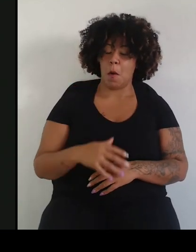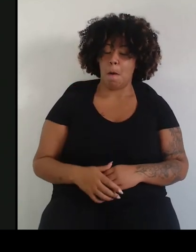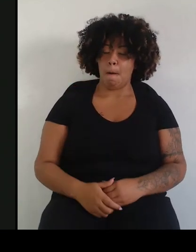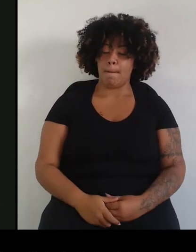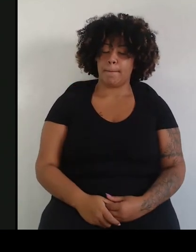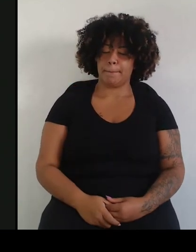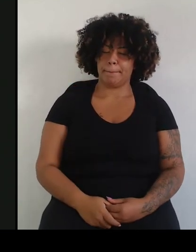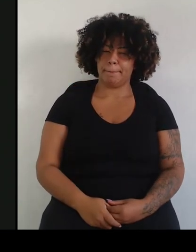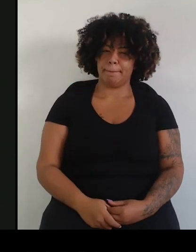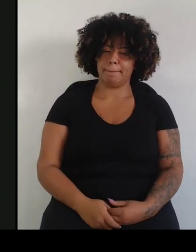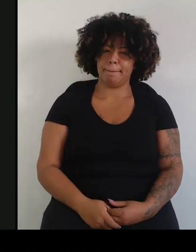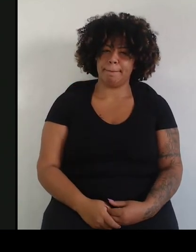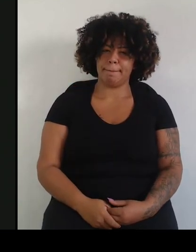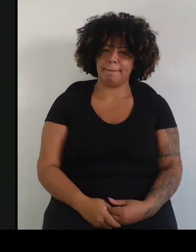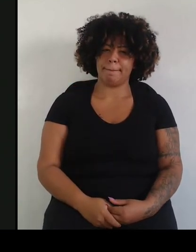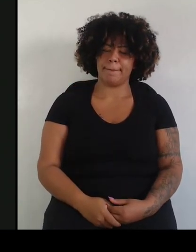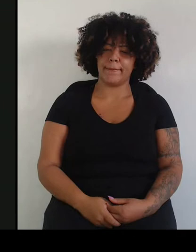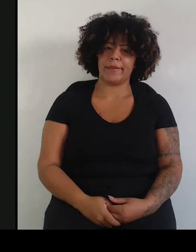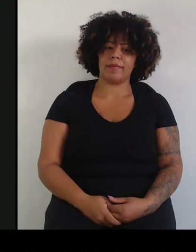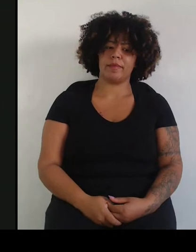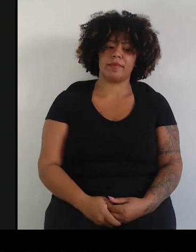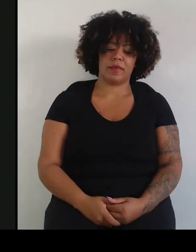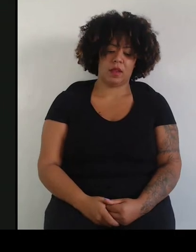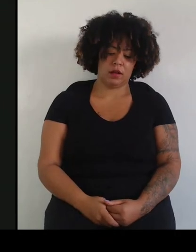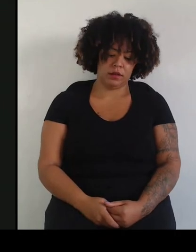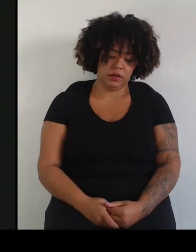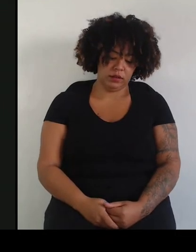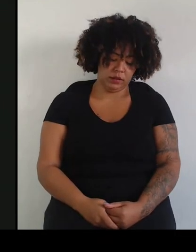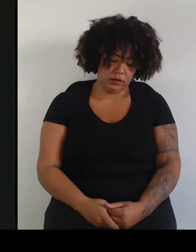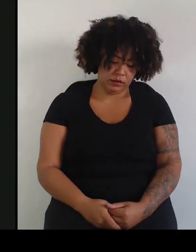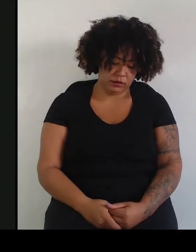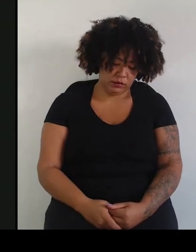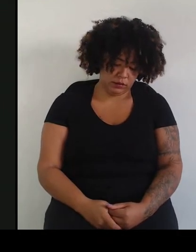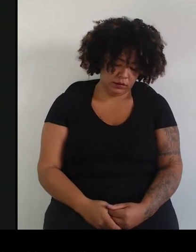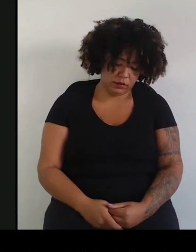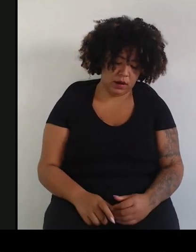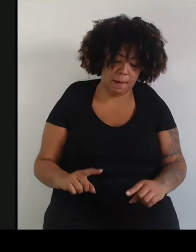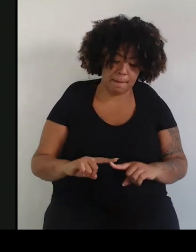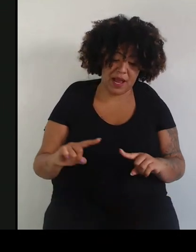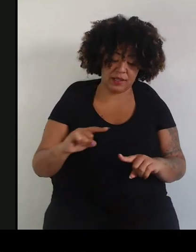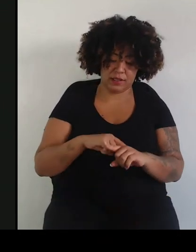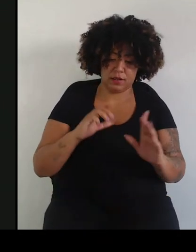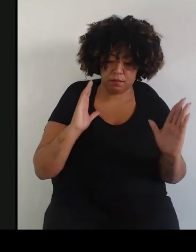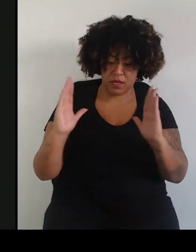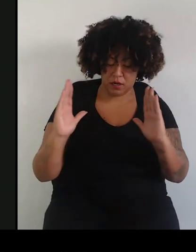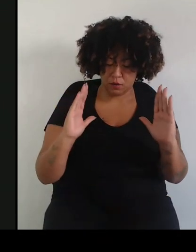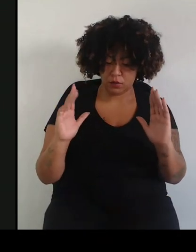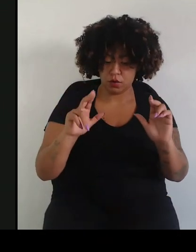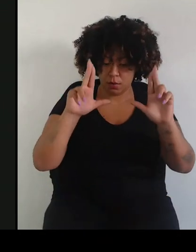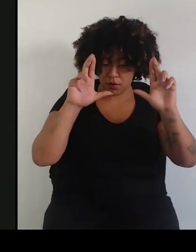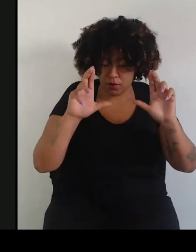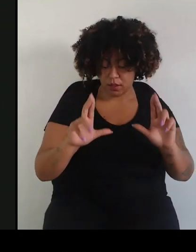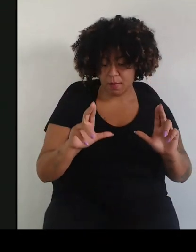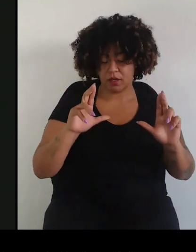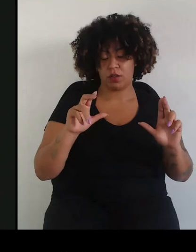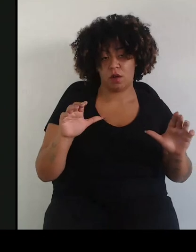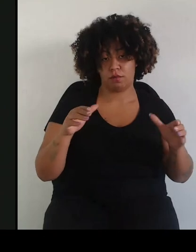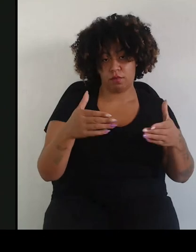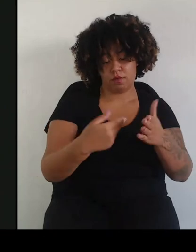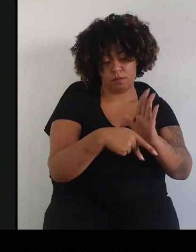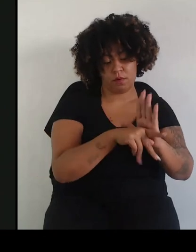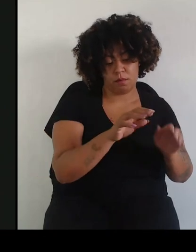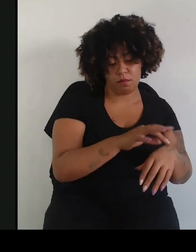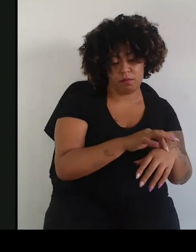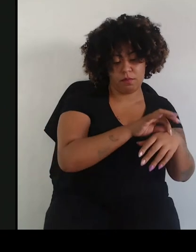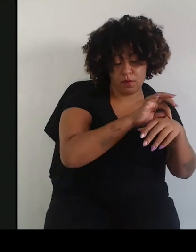no caminho dadaísta do canibalismo o Brasil testemunha em